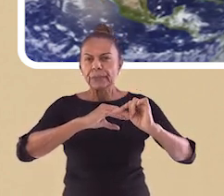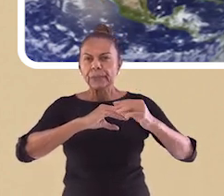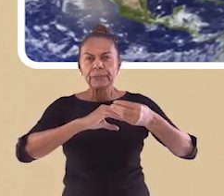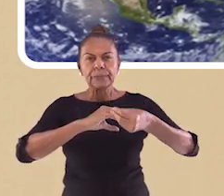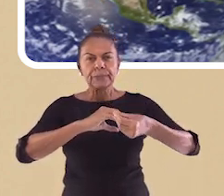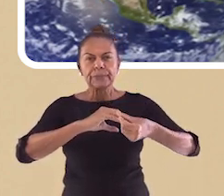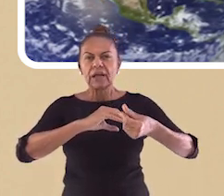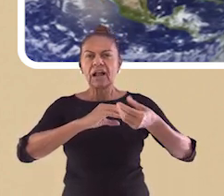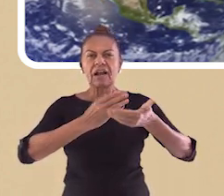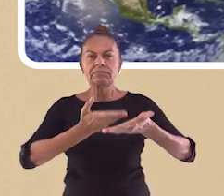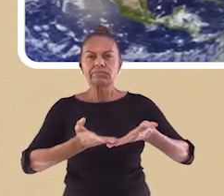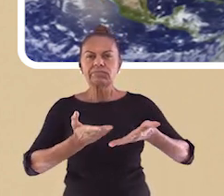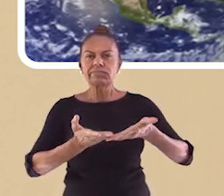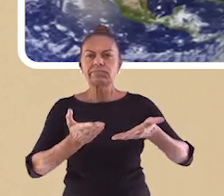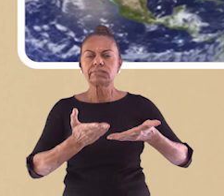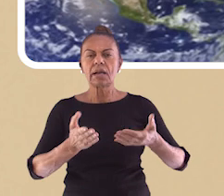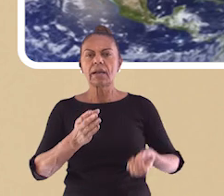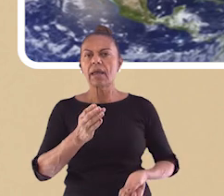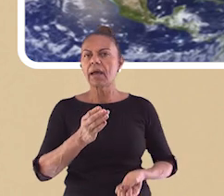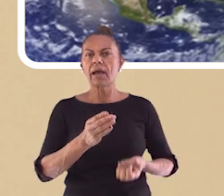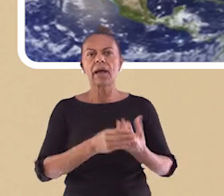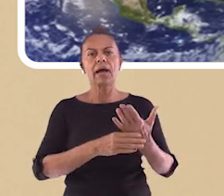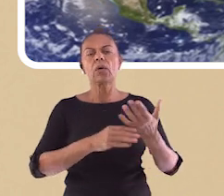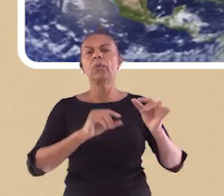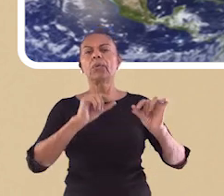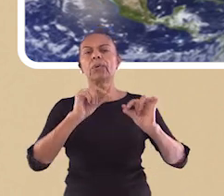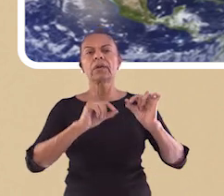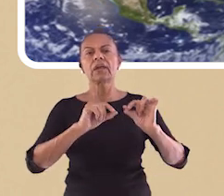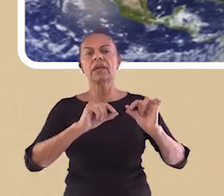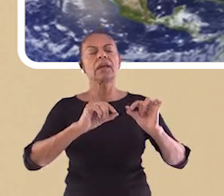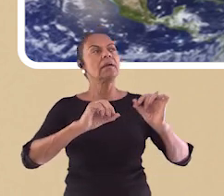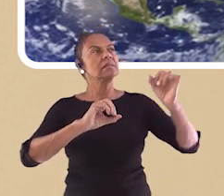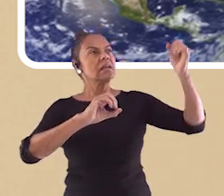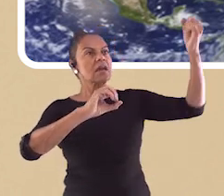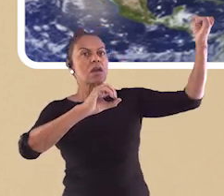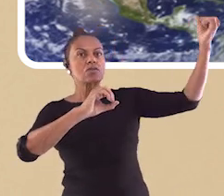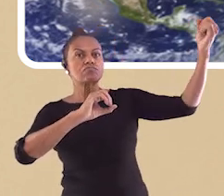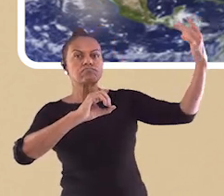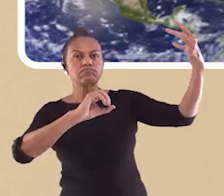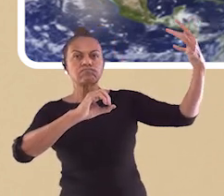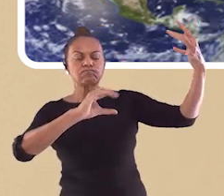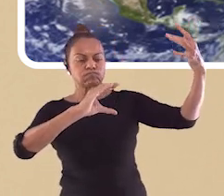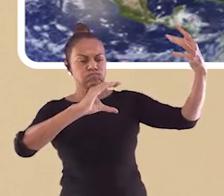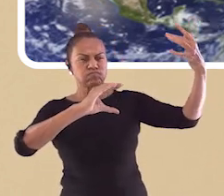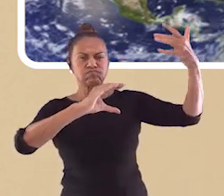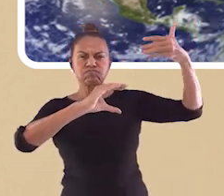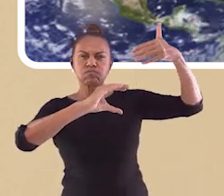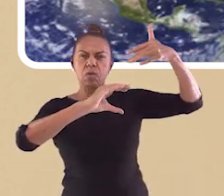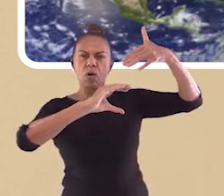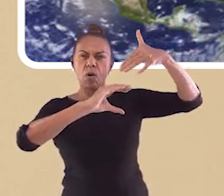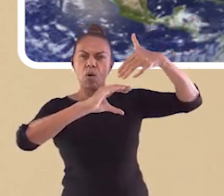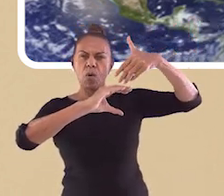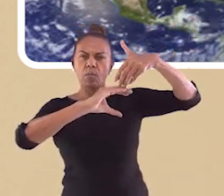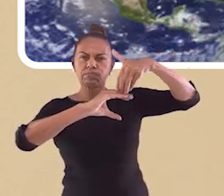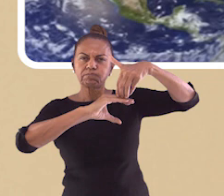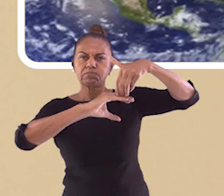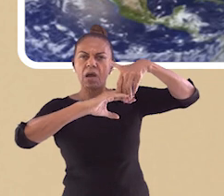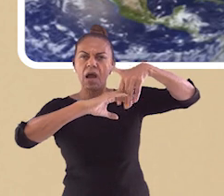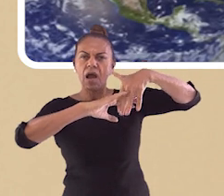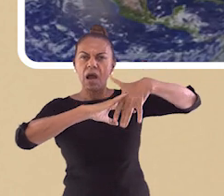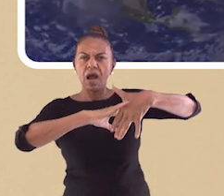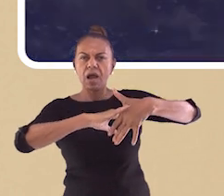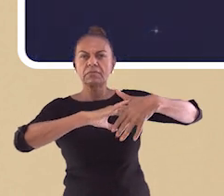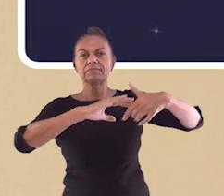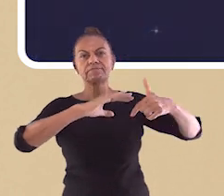e permitindo a passagem de uma quantidade maior de raios ultravioletas, o que chamamos de buraco na camada de ozônio.